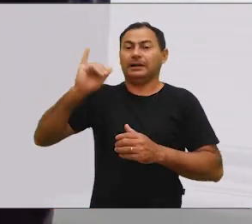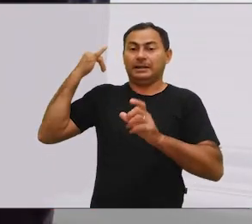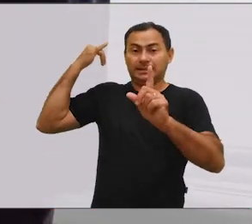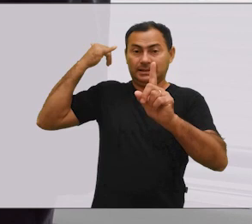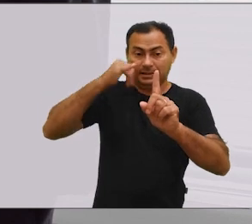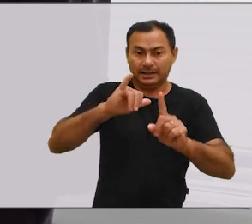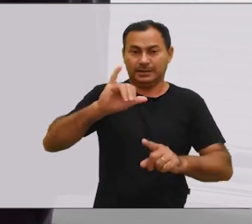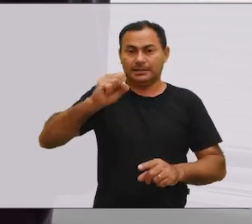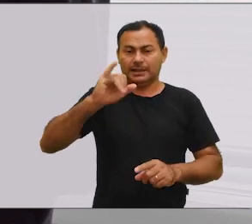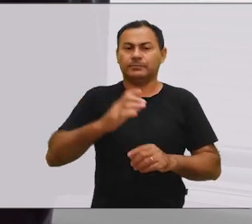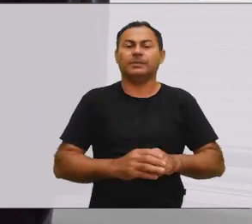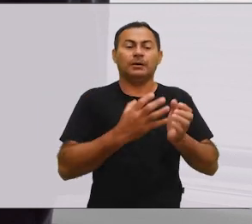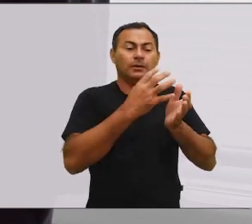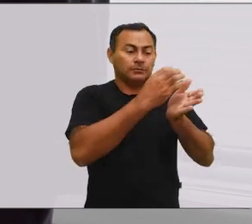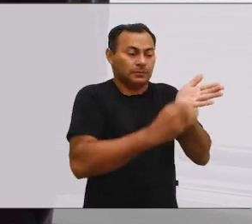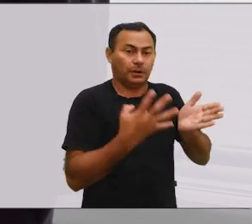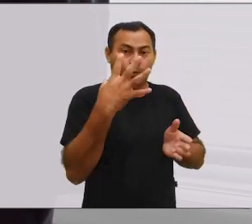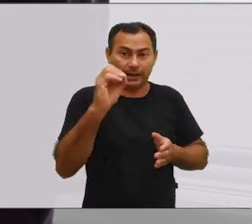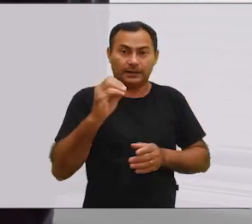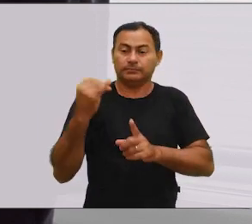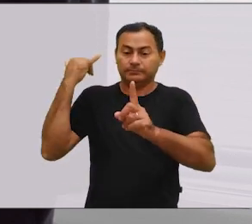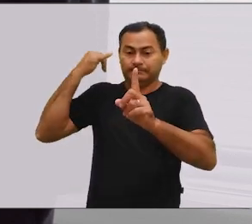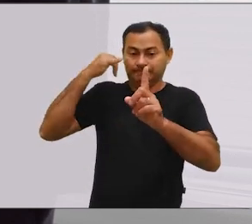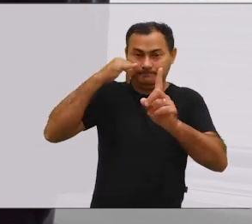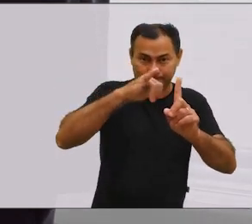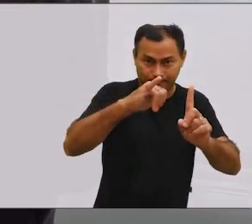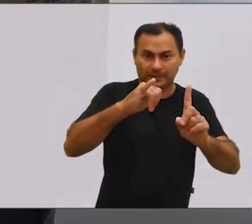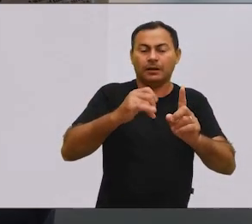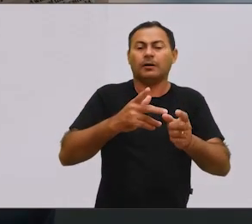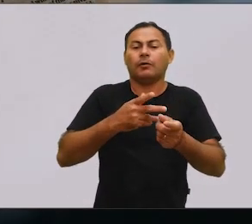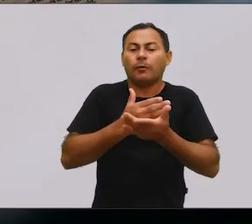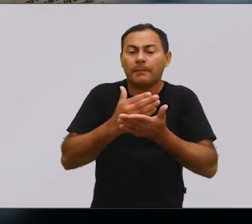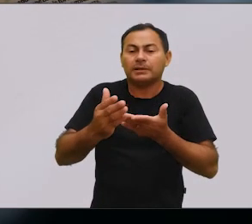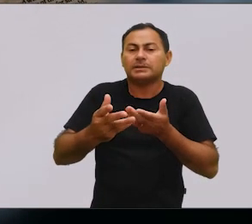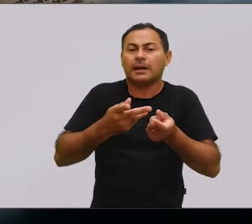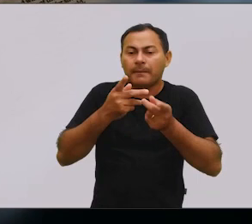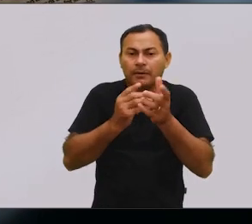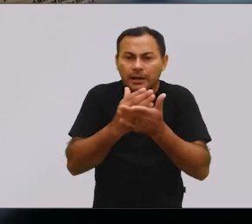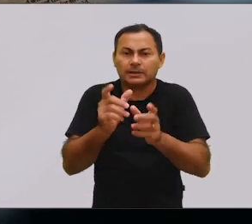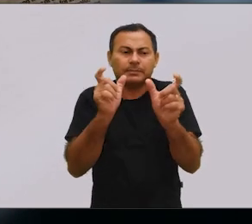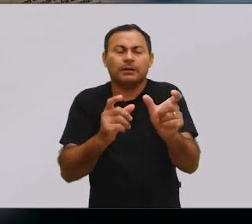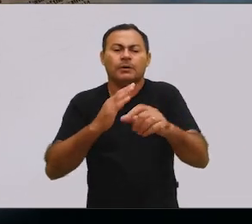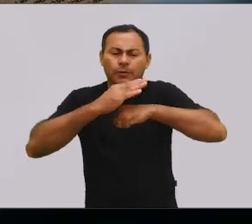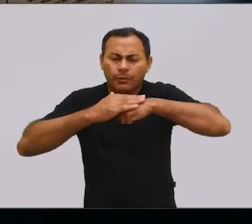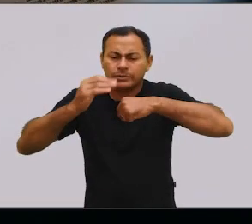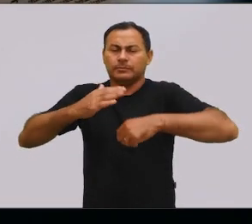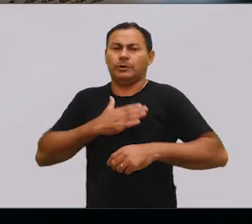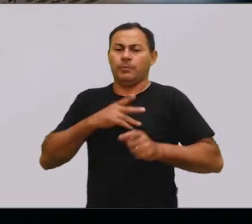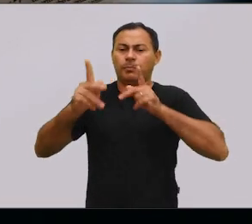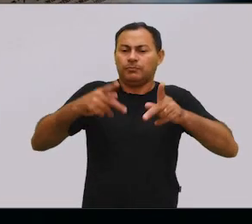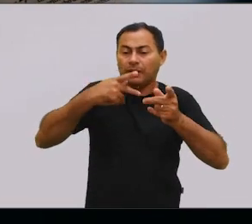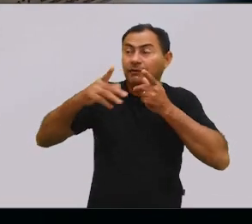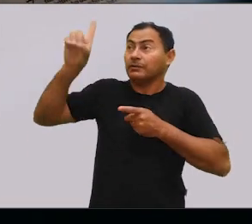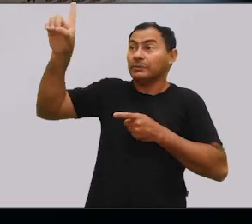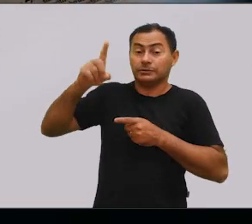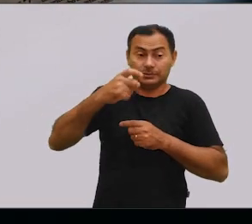a mensagem muda. O capítulo 40 de Isaías começa com essas palavras. Consolem, consolem o meu povo, diz o